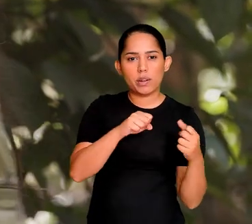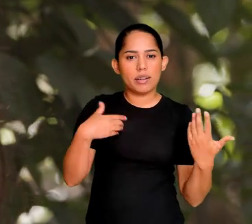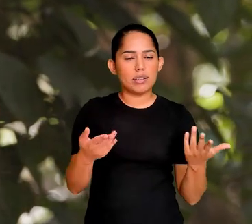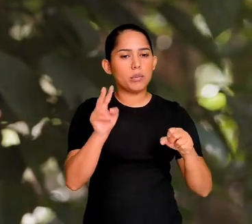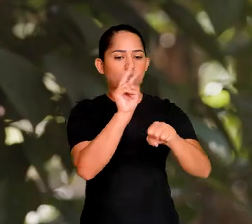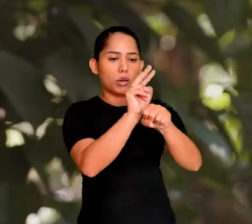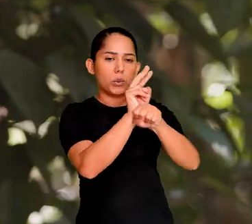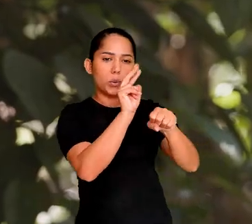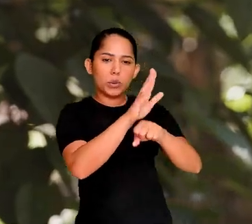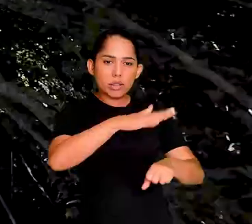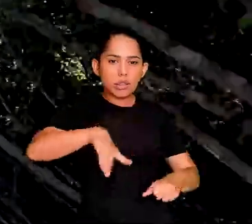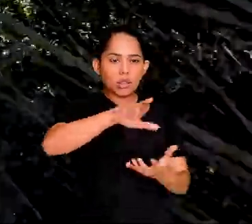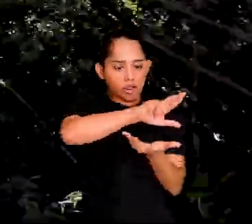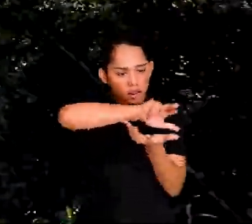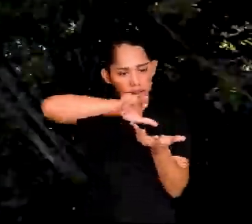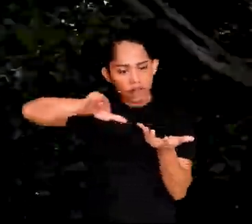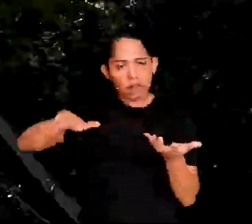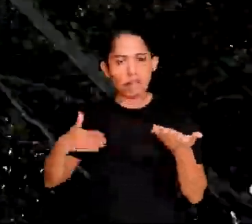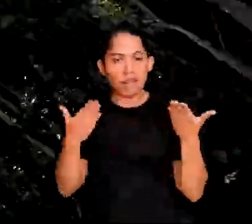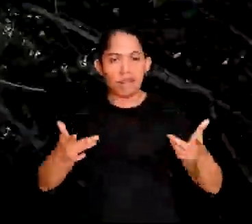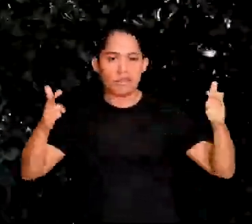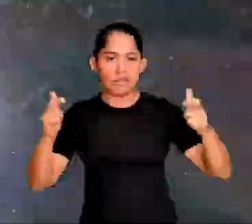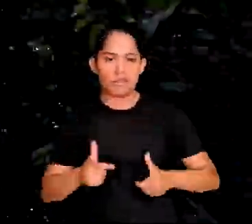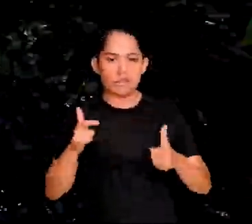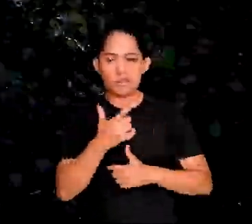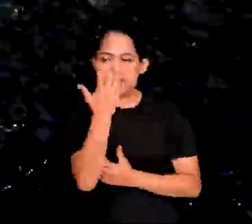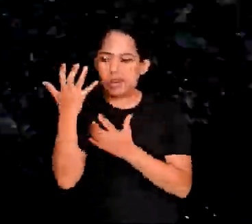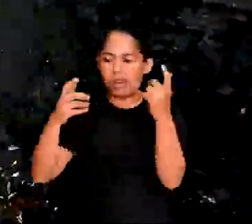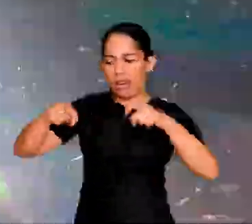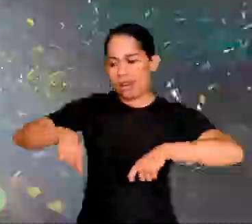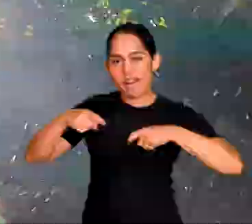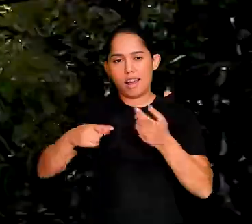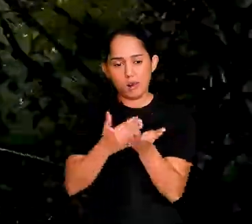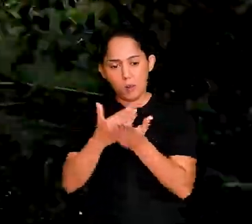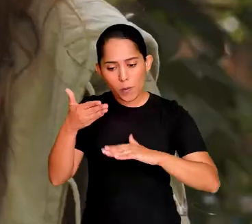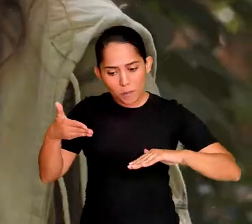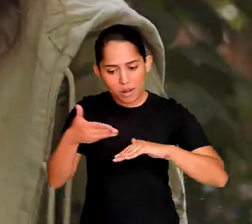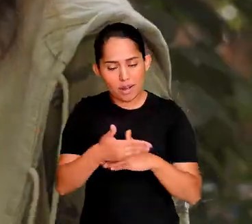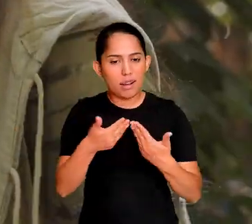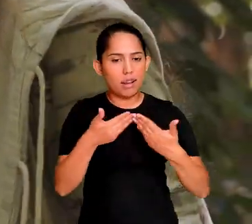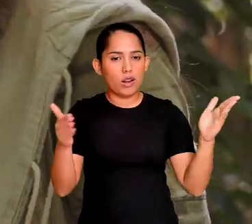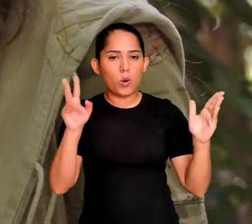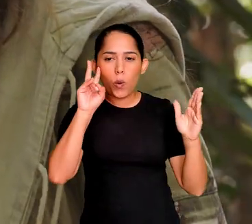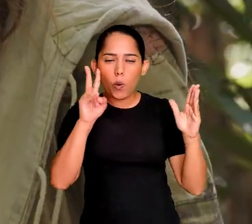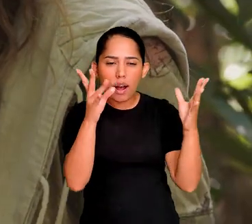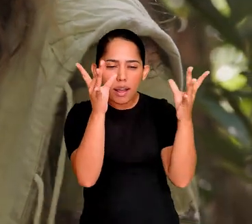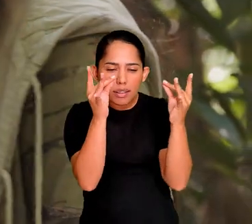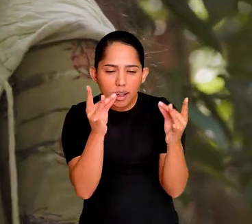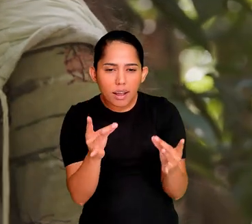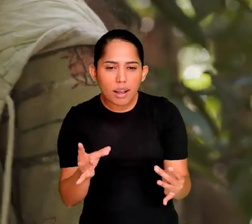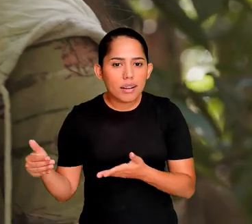tá cuidando da biodiversidade. Nesse lugar, a agrofloresta foi um caminho de entrada para mim, para começar a olhar para